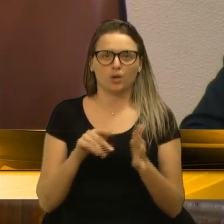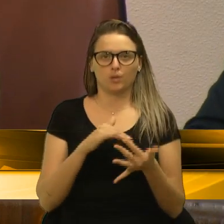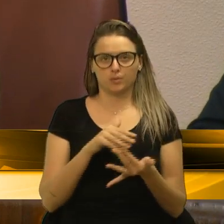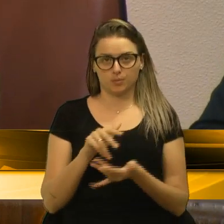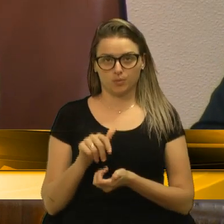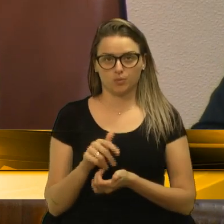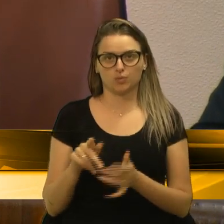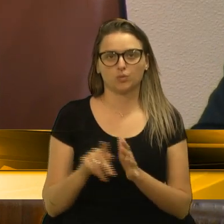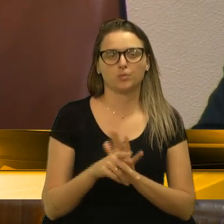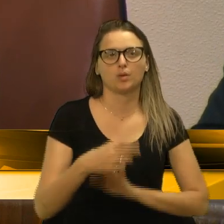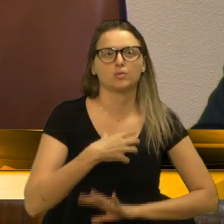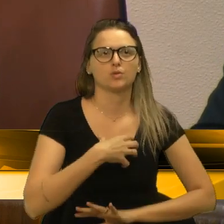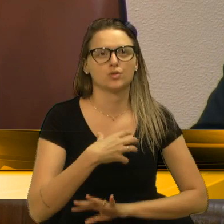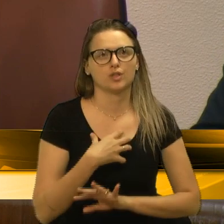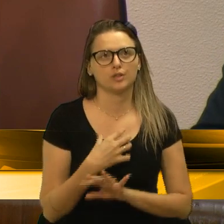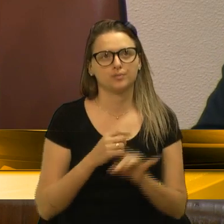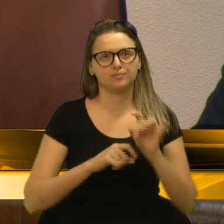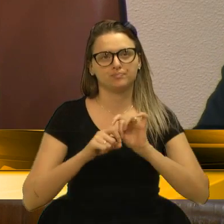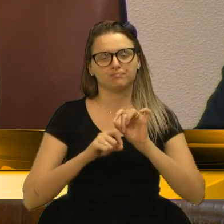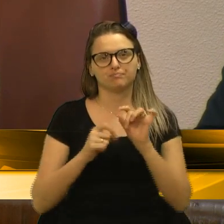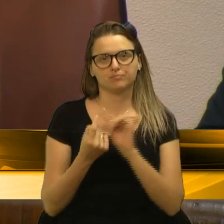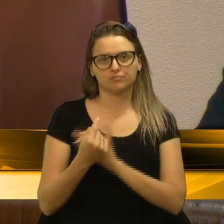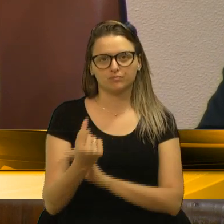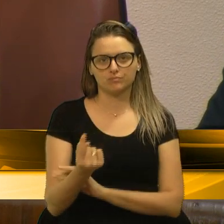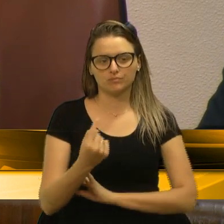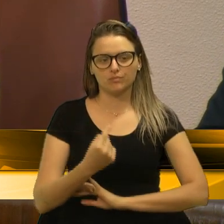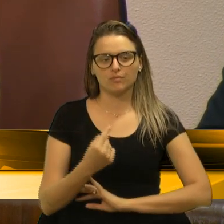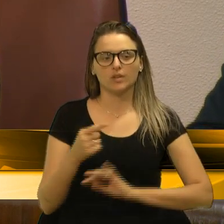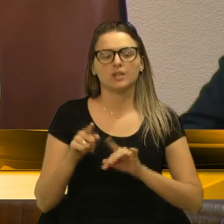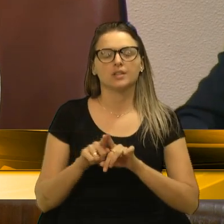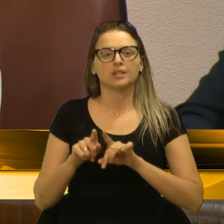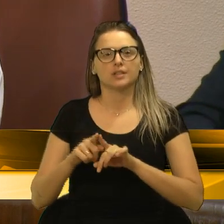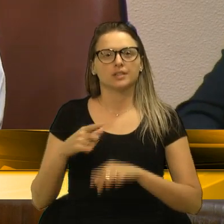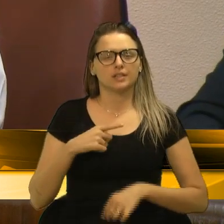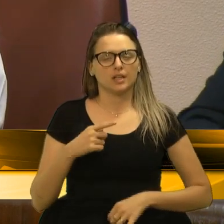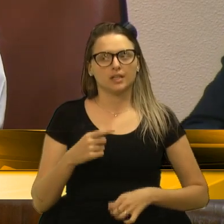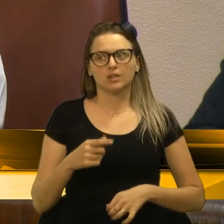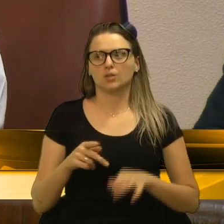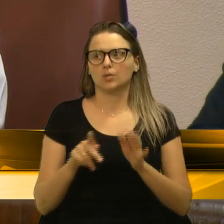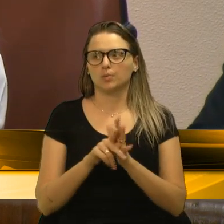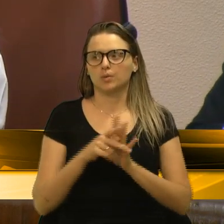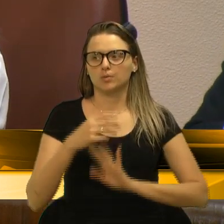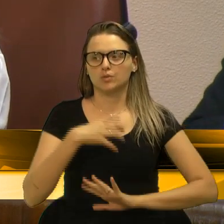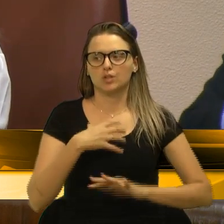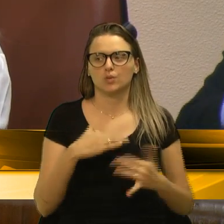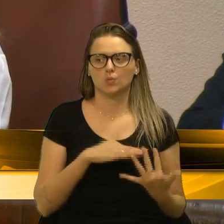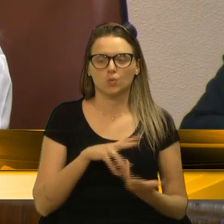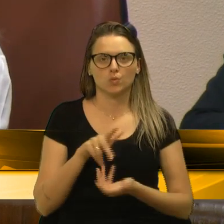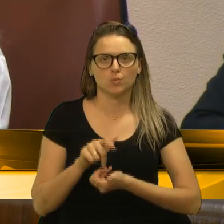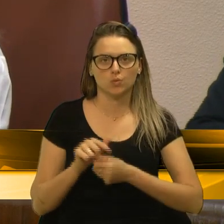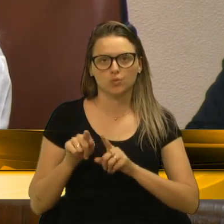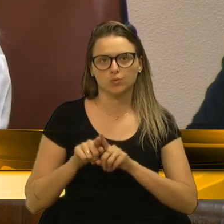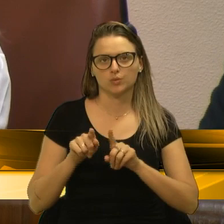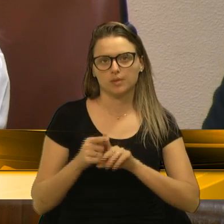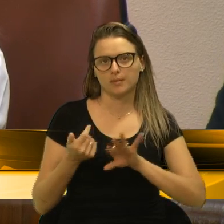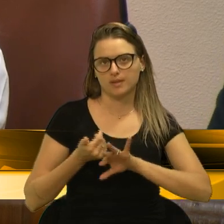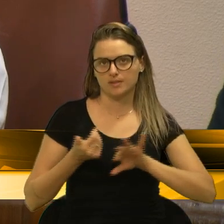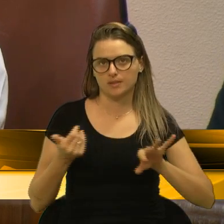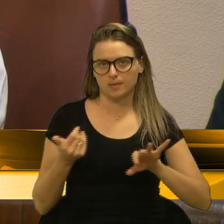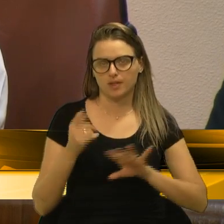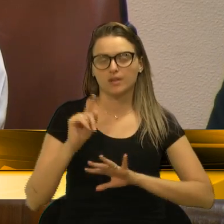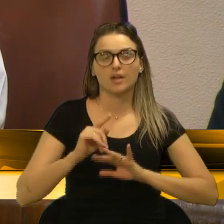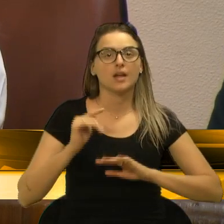de sistemas de circulação, que são em si próprios um mundo também à parte.